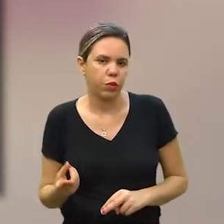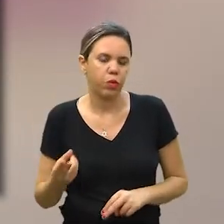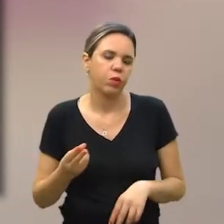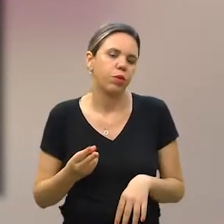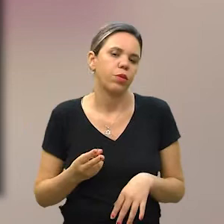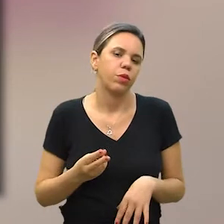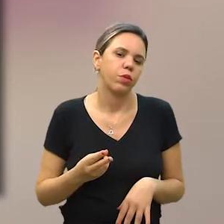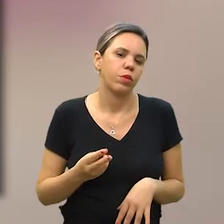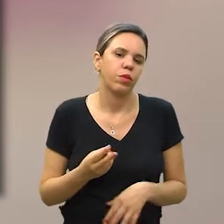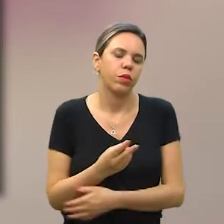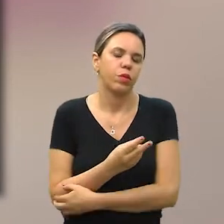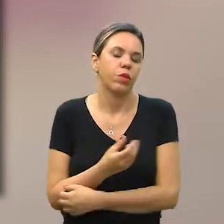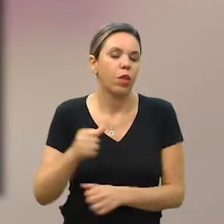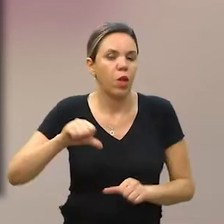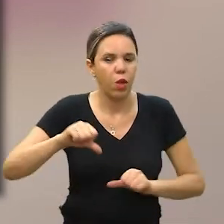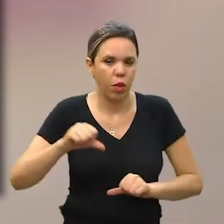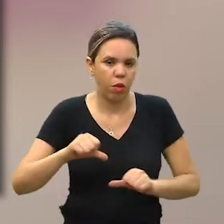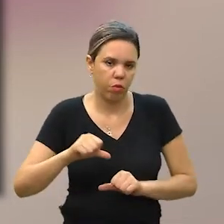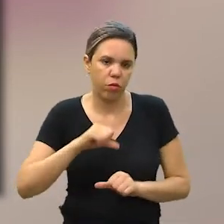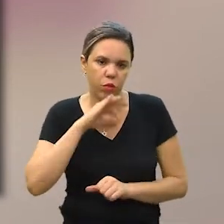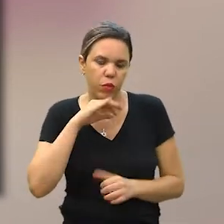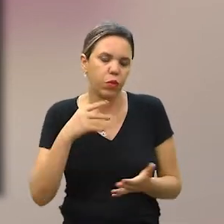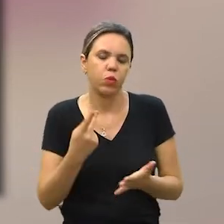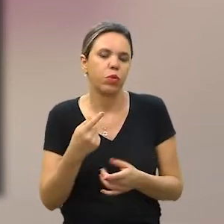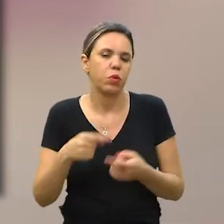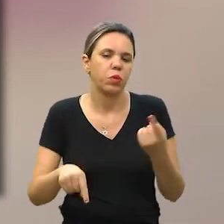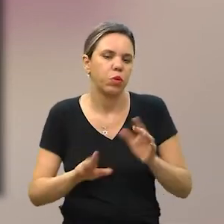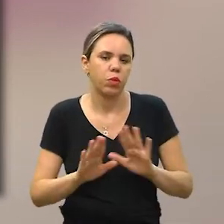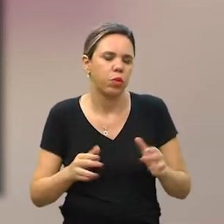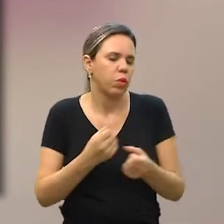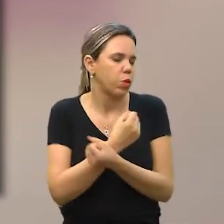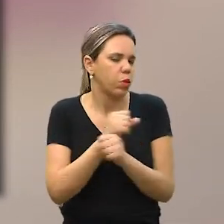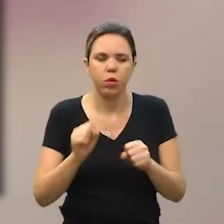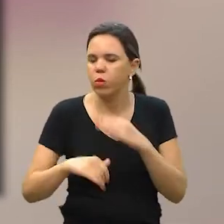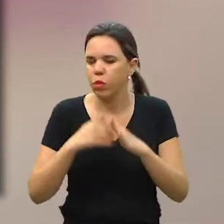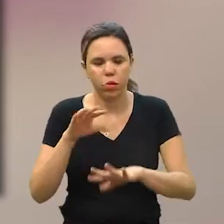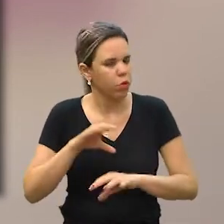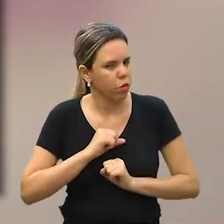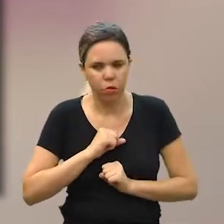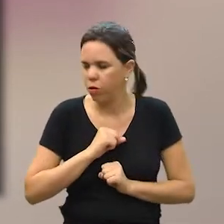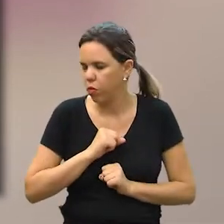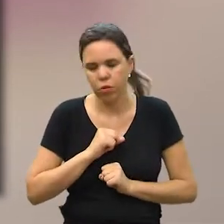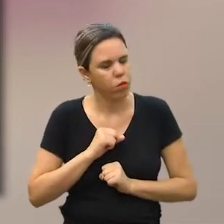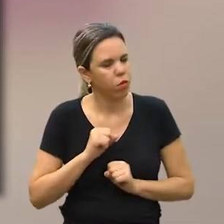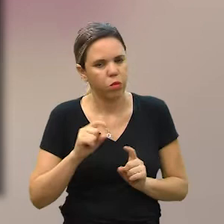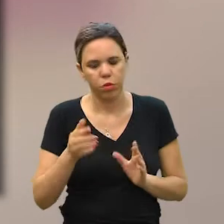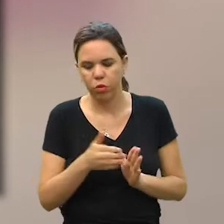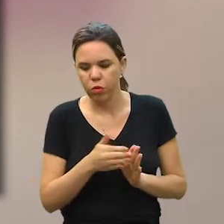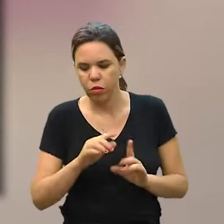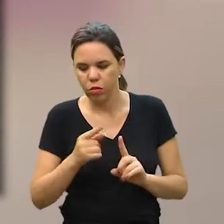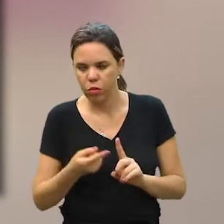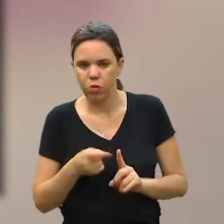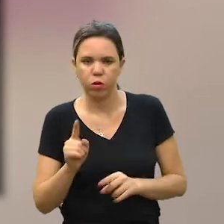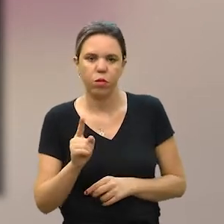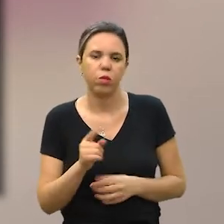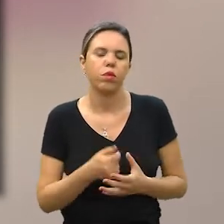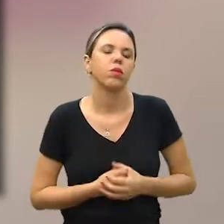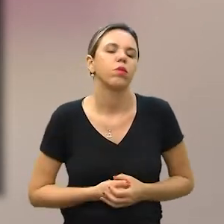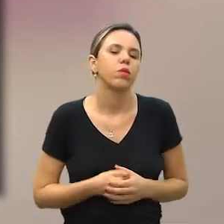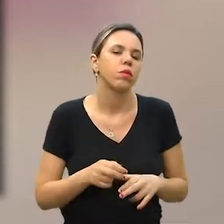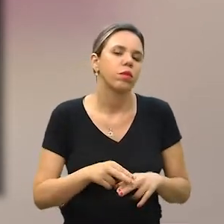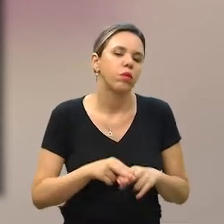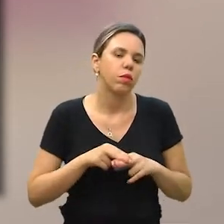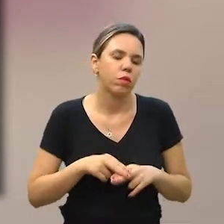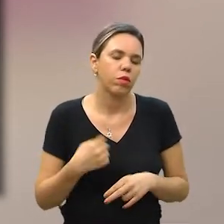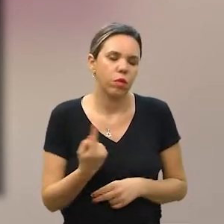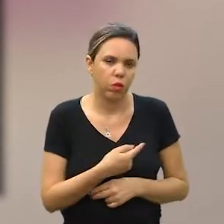da síndrome antifosfolípide e der negativo, não é impossível você desenvolver uma trombose na gravidez, não é?